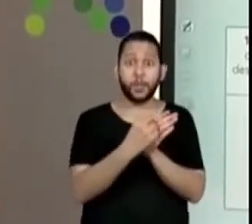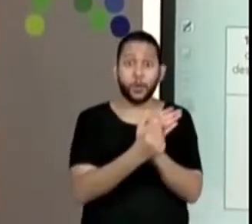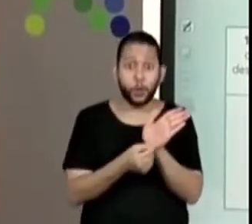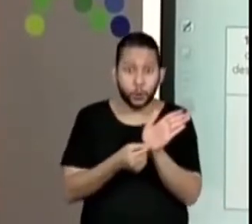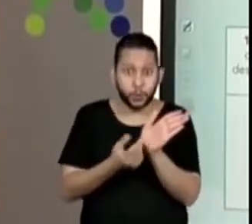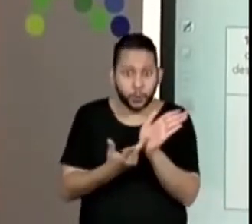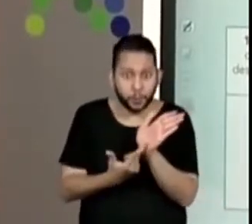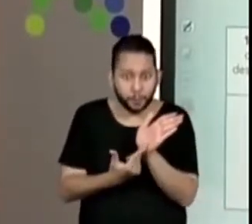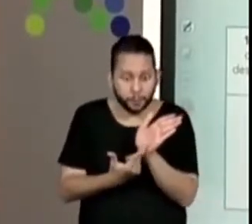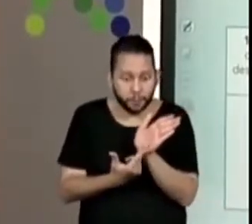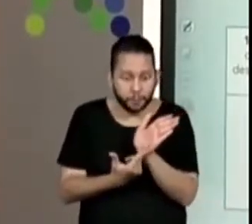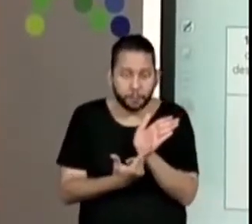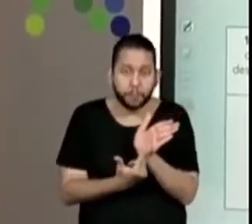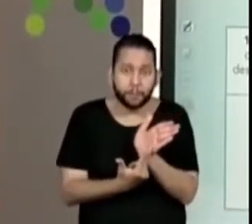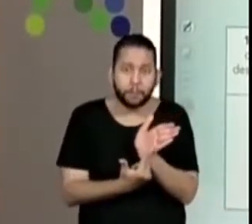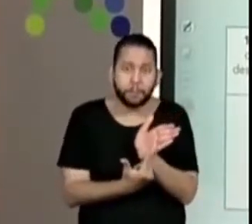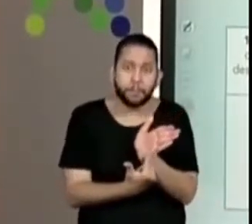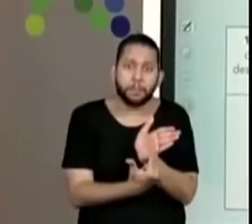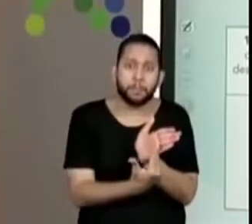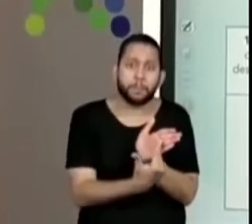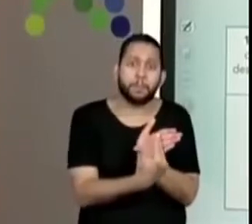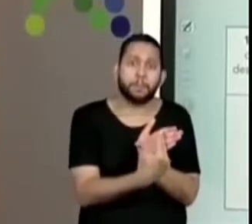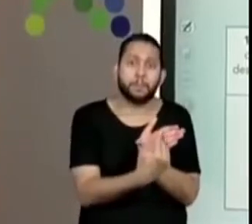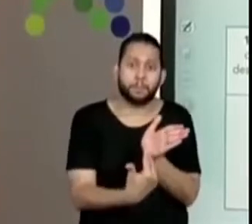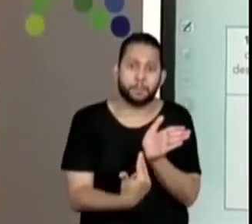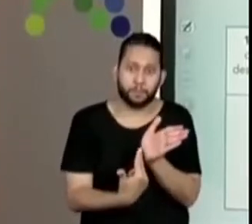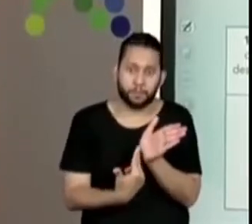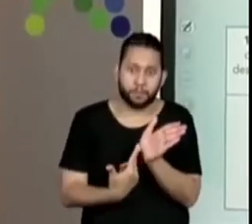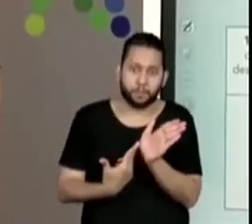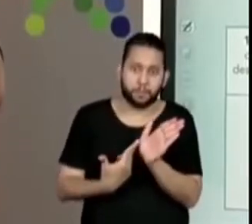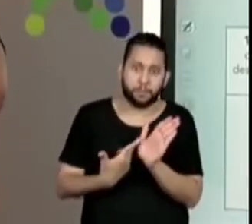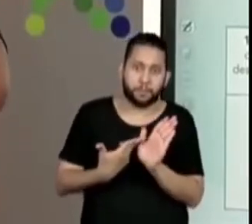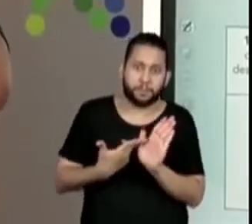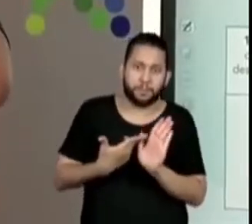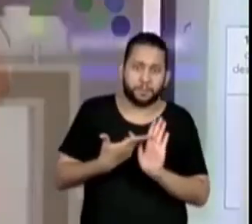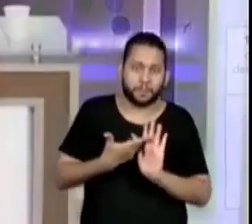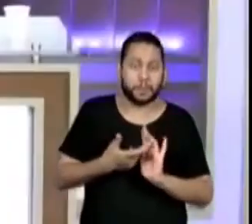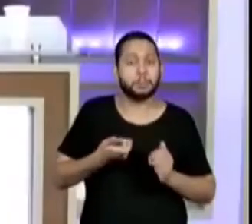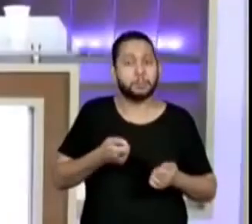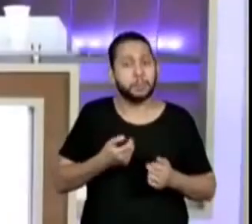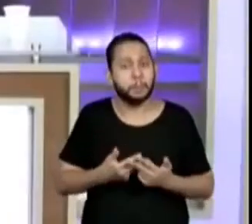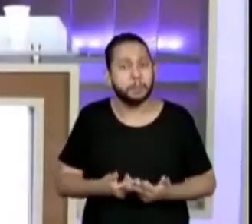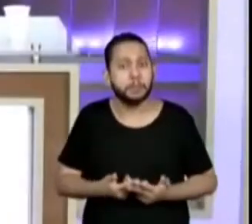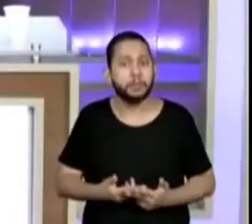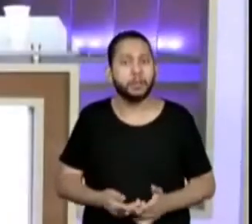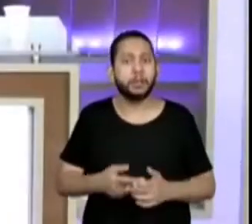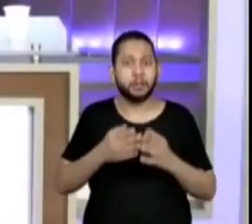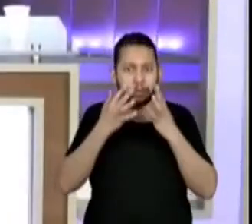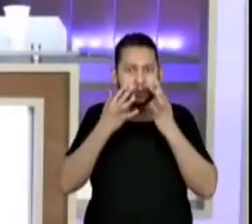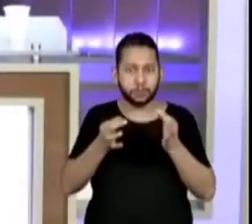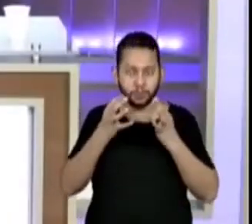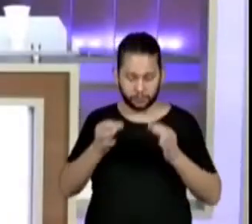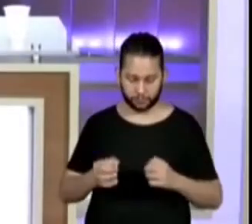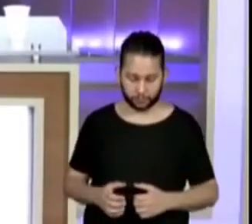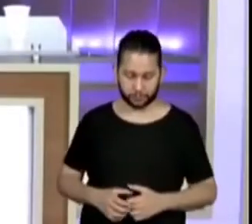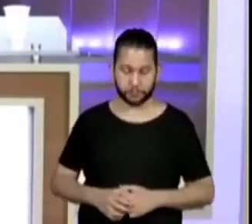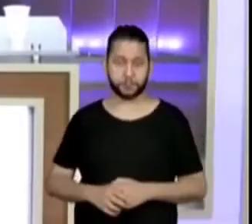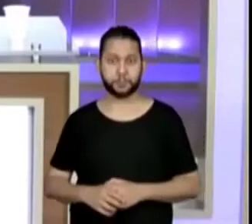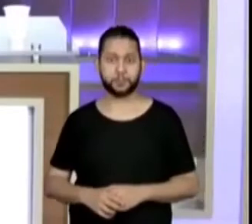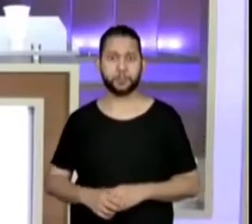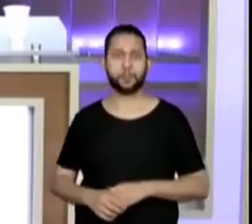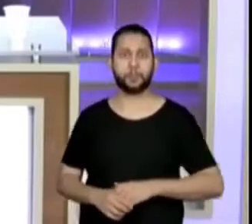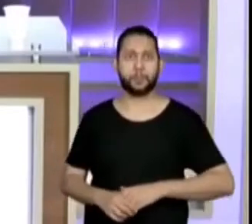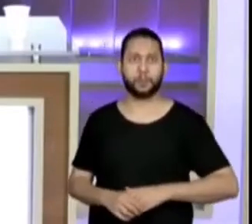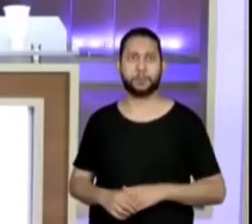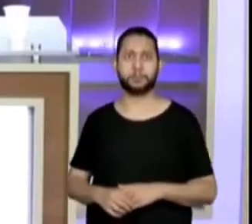Por que, que eu pedi a canetinha? Porque nessa parte, vocês vão ter que ter um pouquinho mais de paciência, tá bem? Um pouquinho mais de